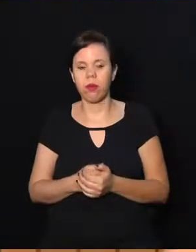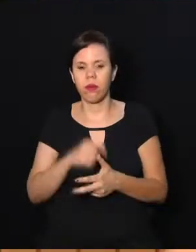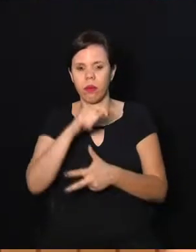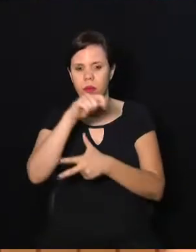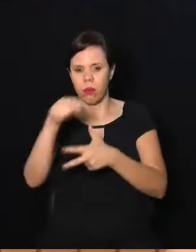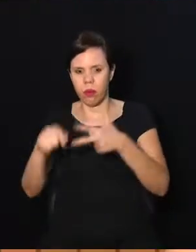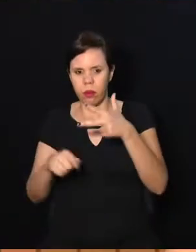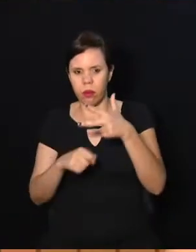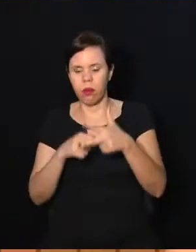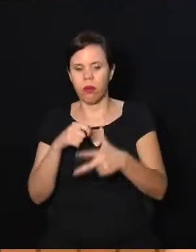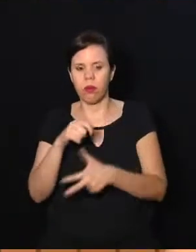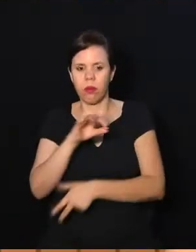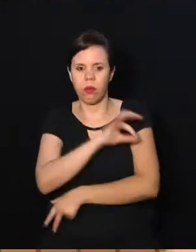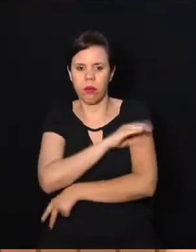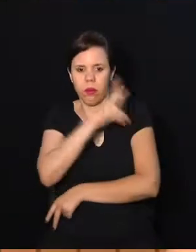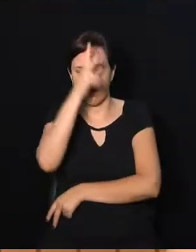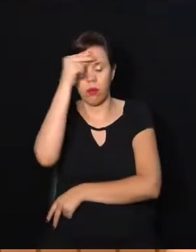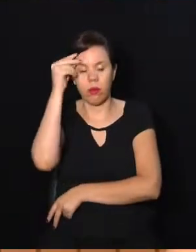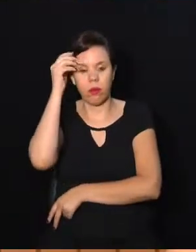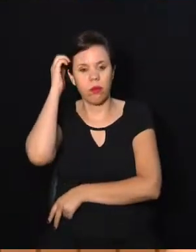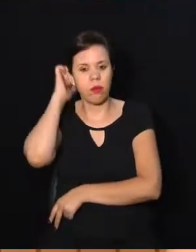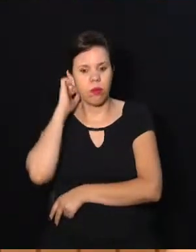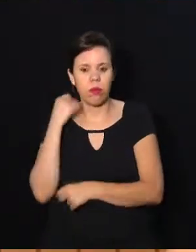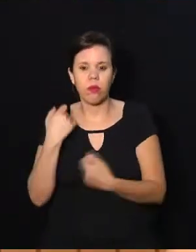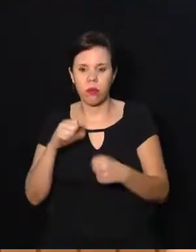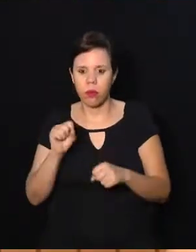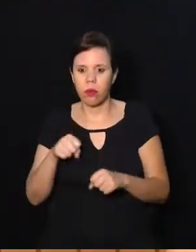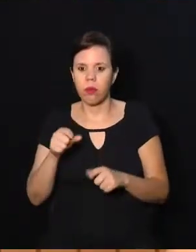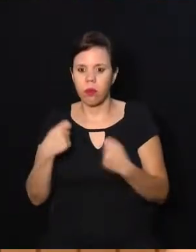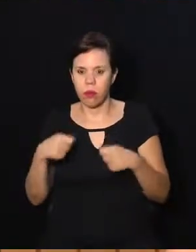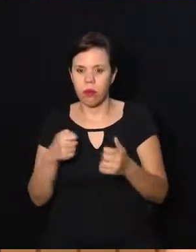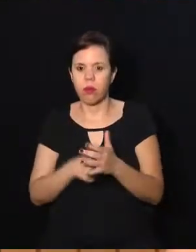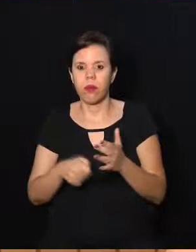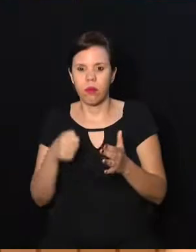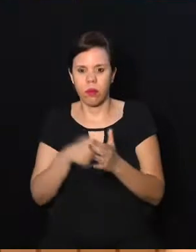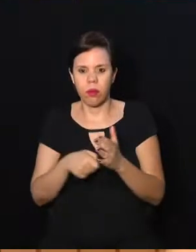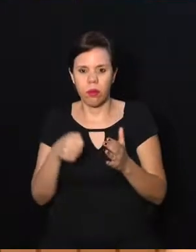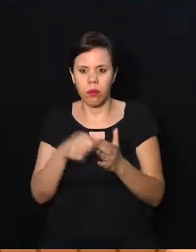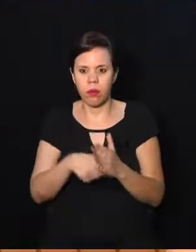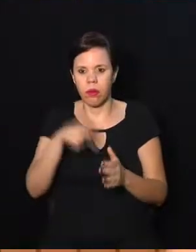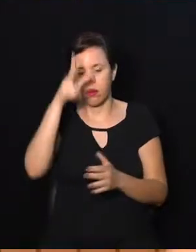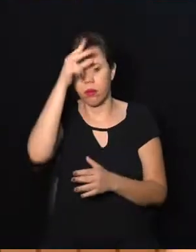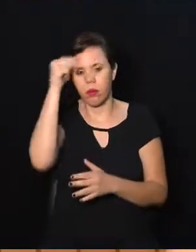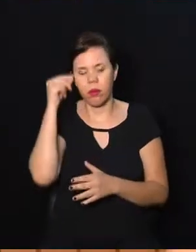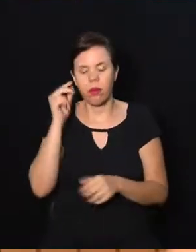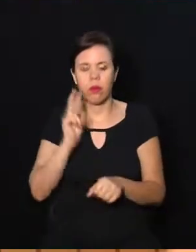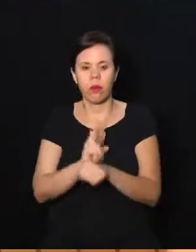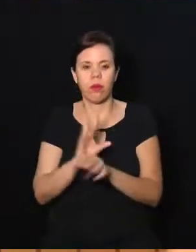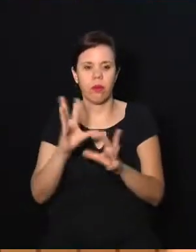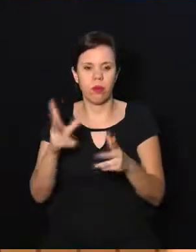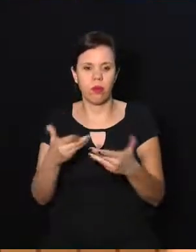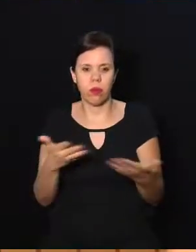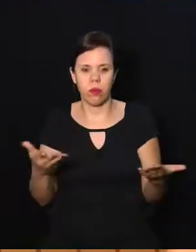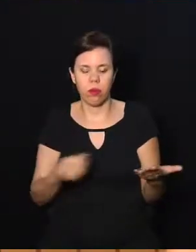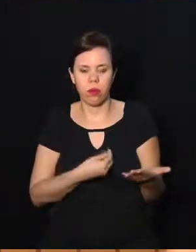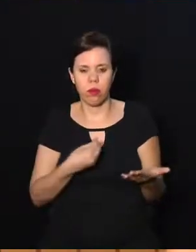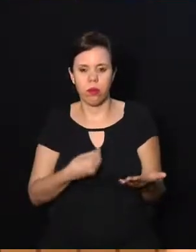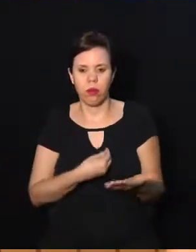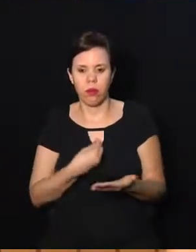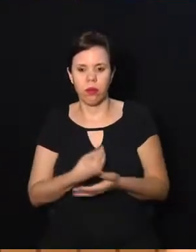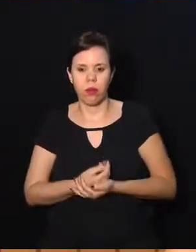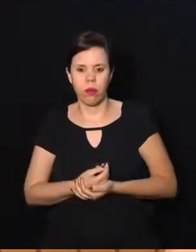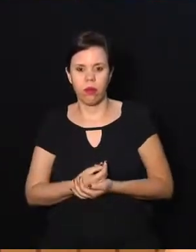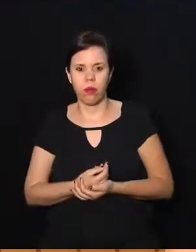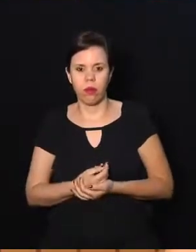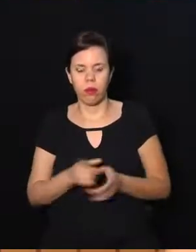público. O poder público tem que buscar políticas públicas para proteger todas essas vidas,